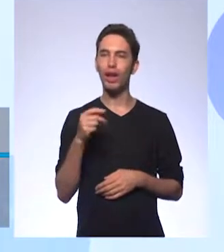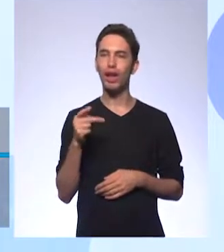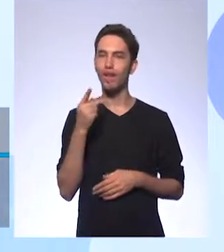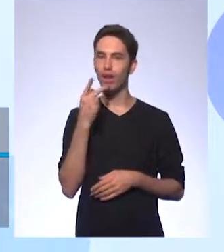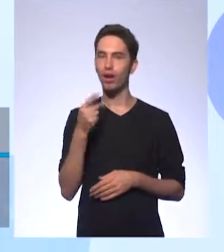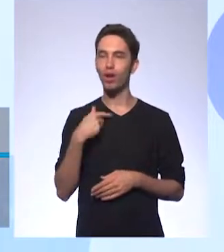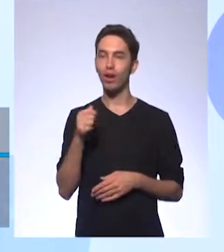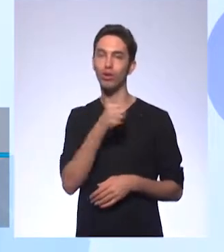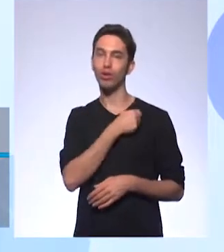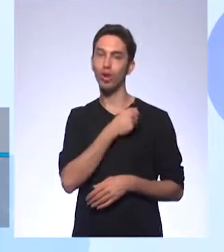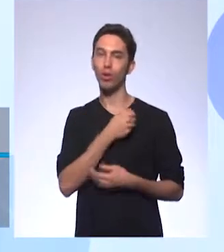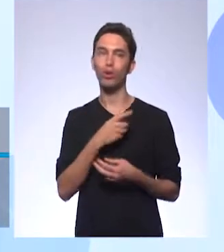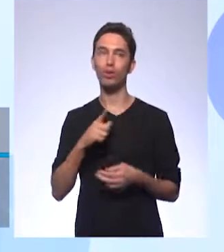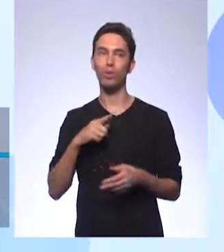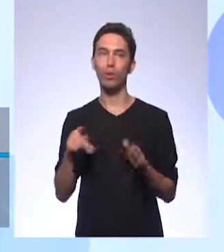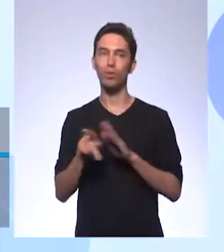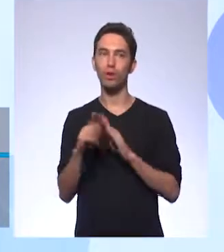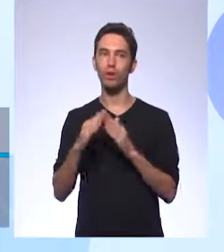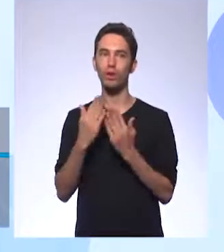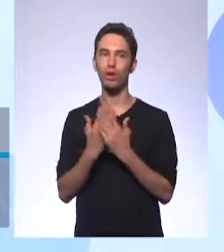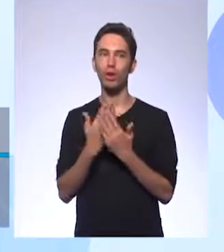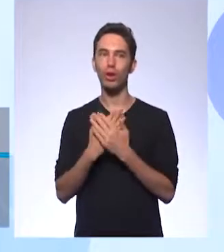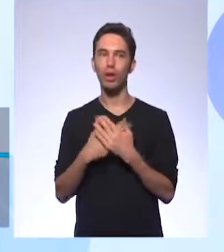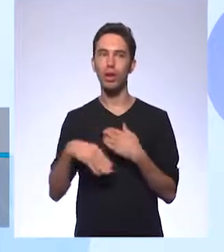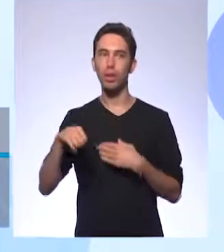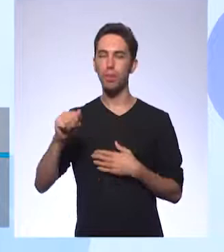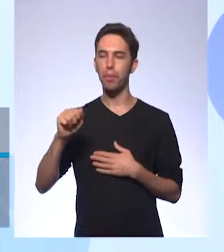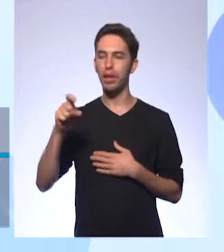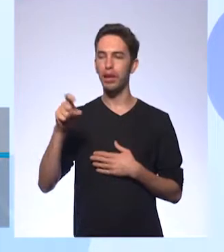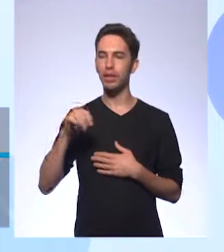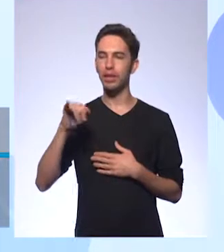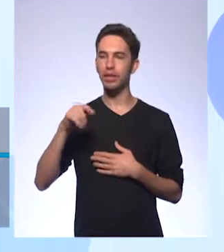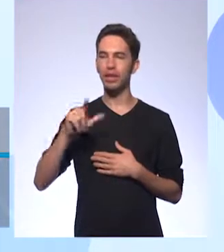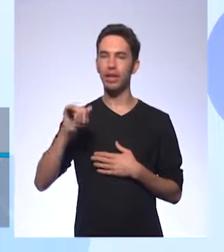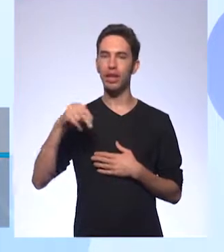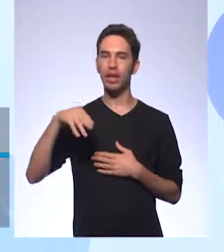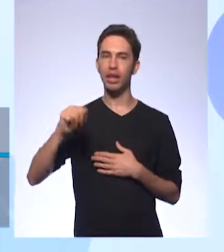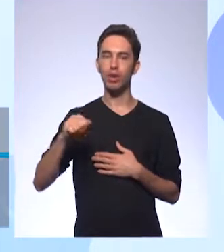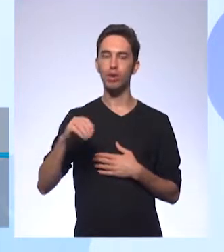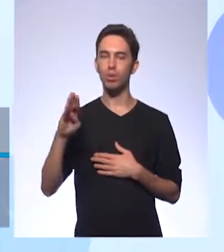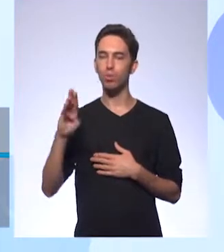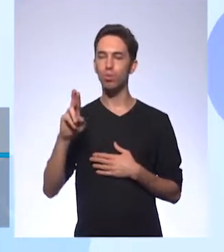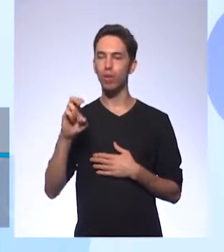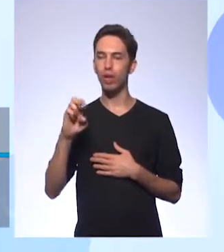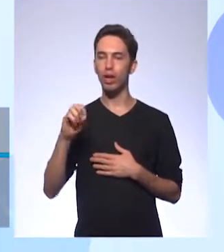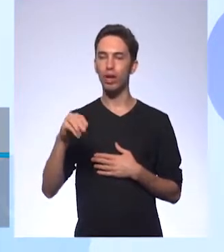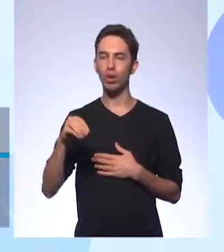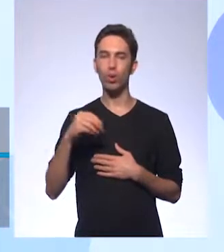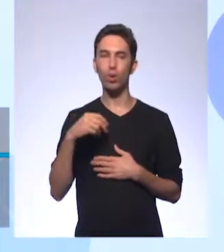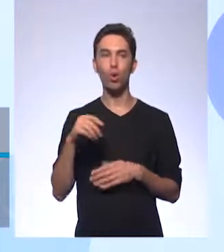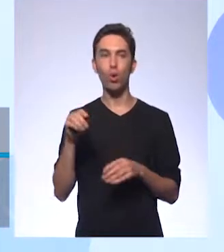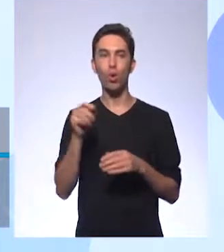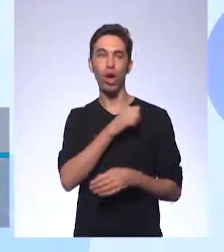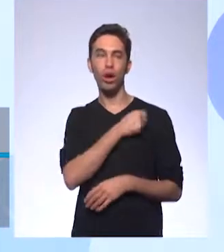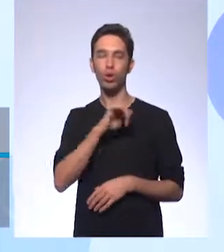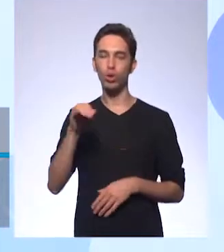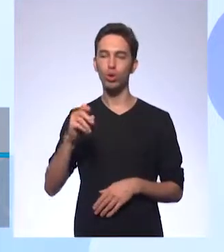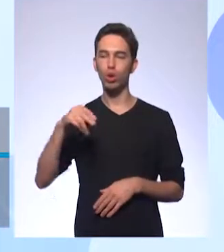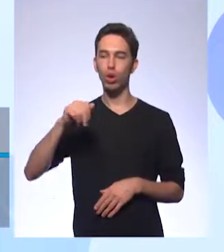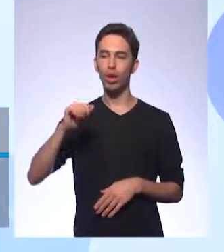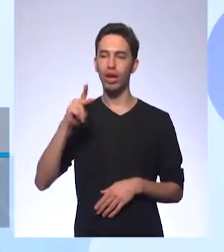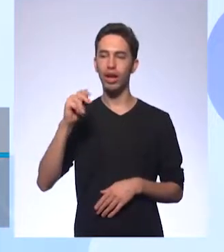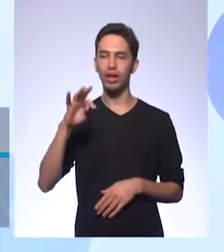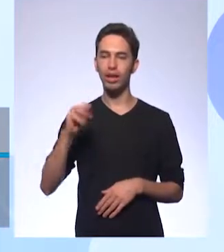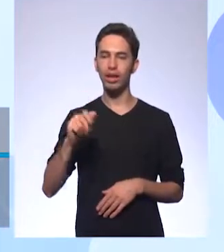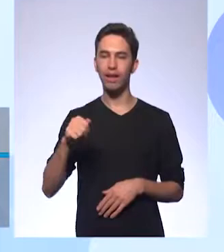seus alunos. Ela é da escola Maximiano Bueno. O aluno Jonatas respondeu: os escravos eram tratados